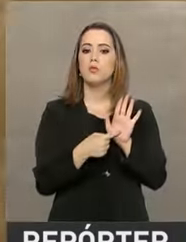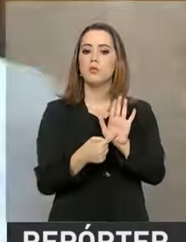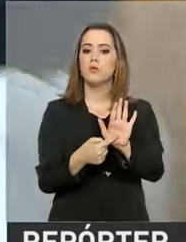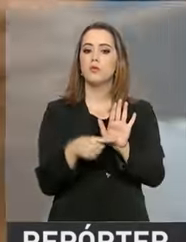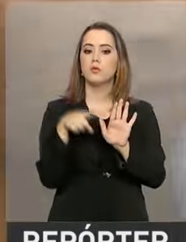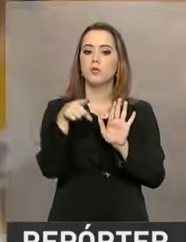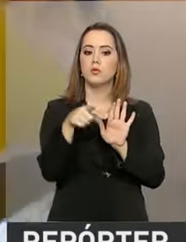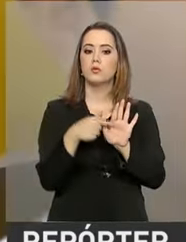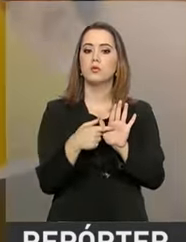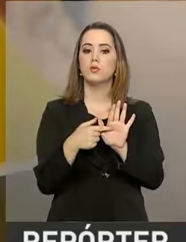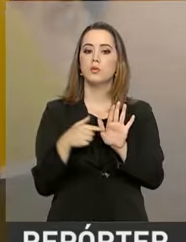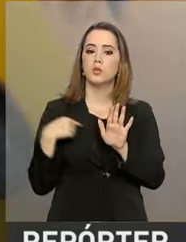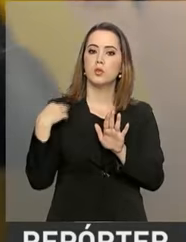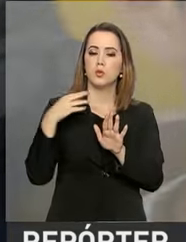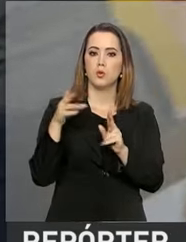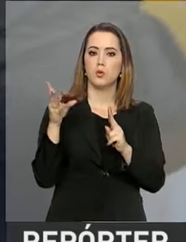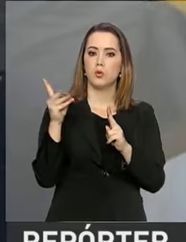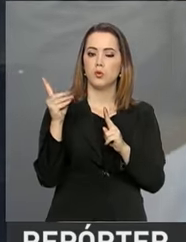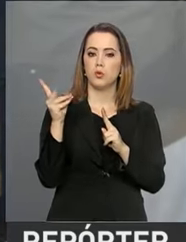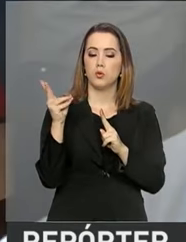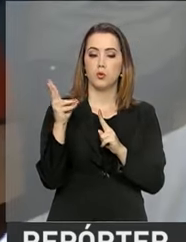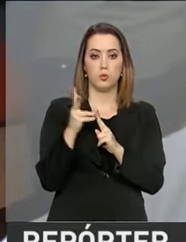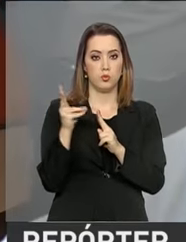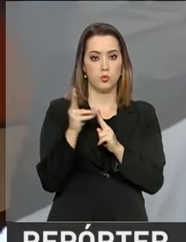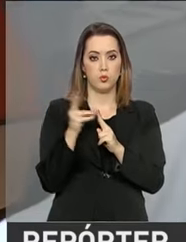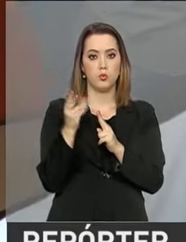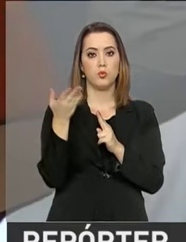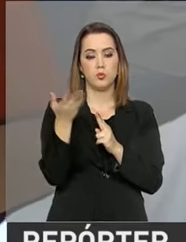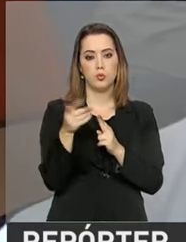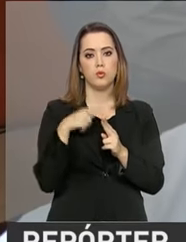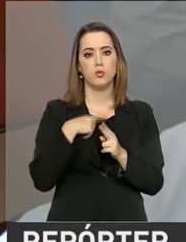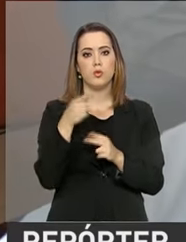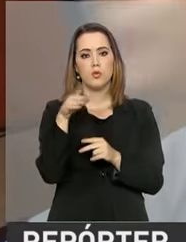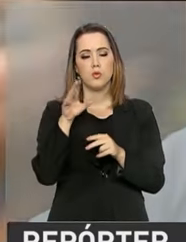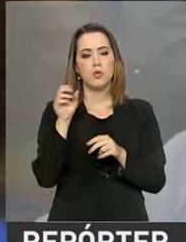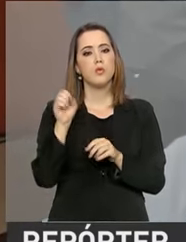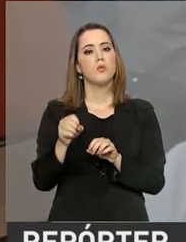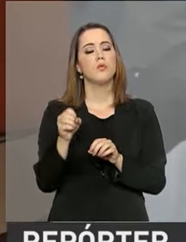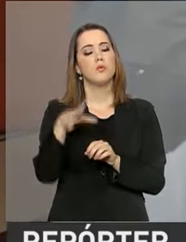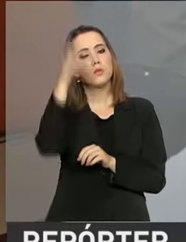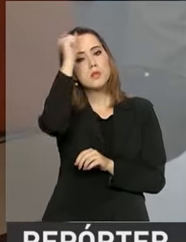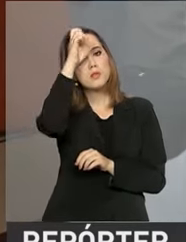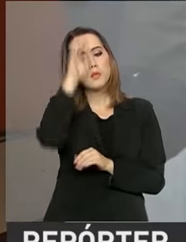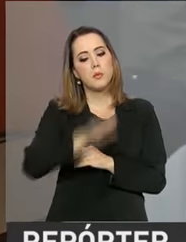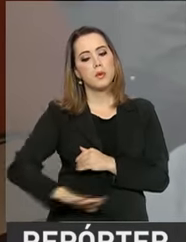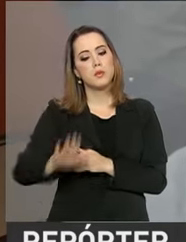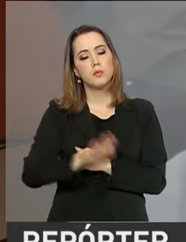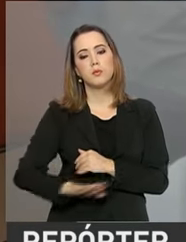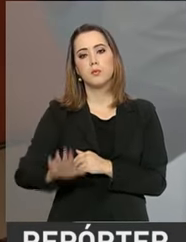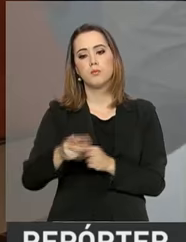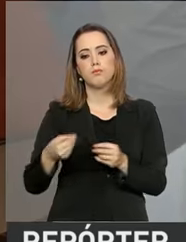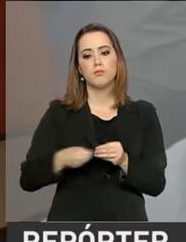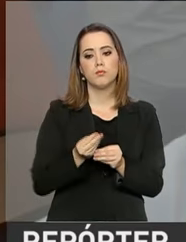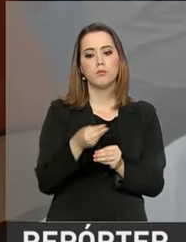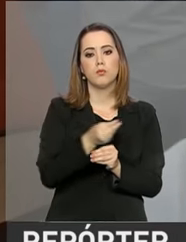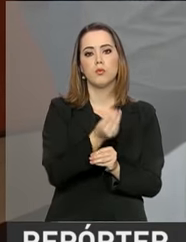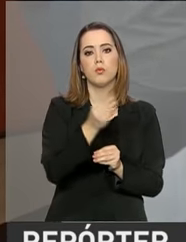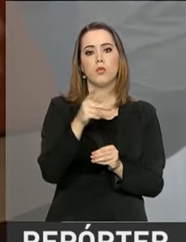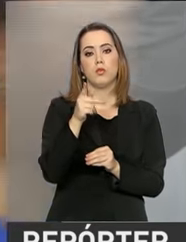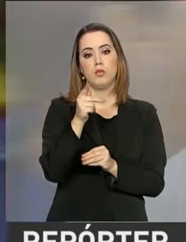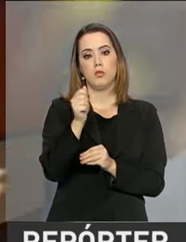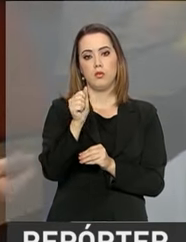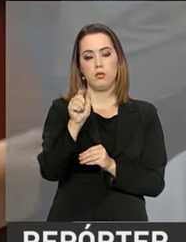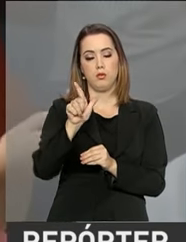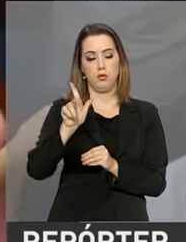dele que é passado de geração em geração Cristiano quer dizer que vocês aprendem ainda pequenos a fazer o artesanato com palha Sim a gente